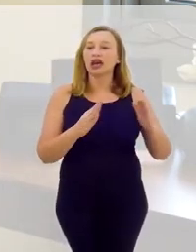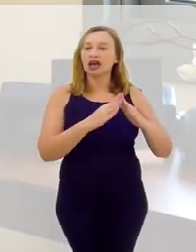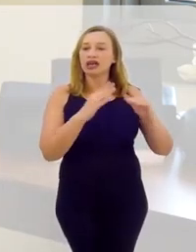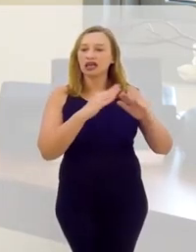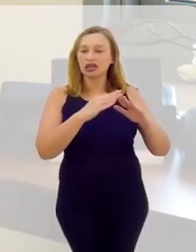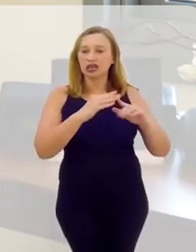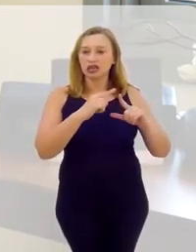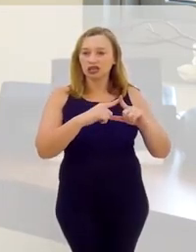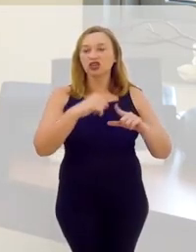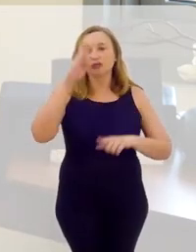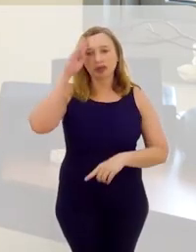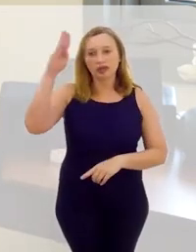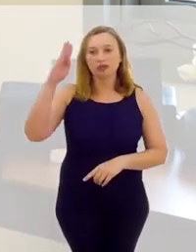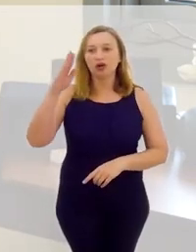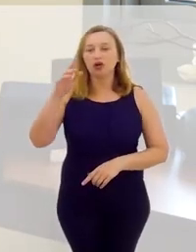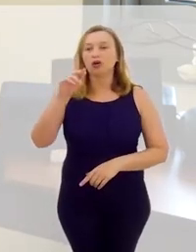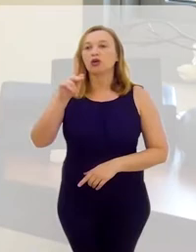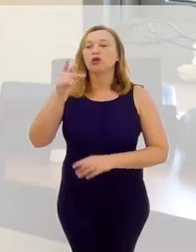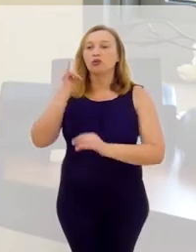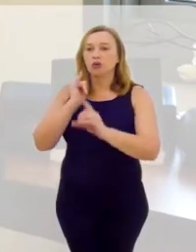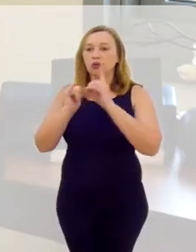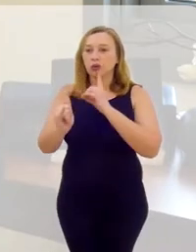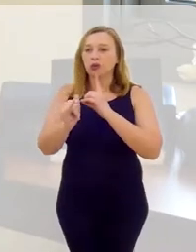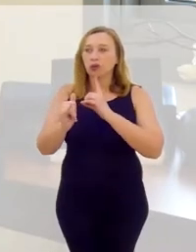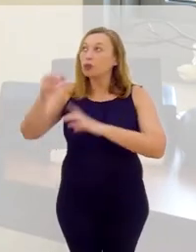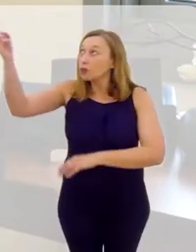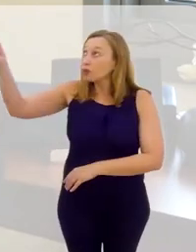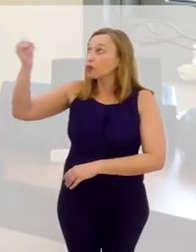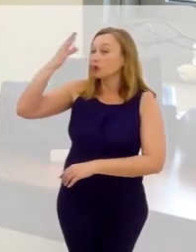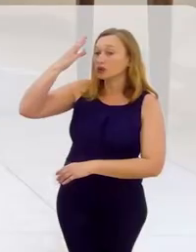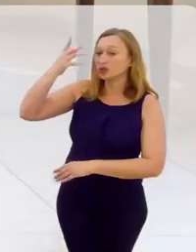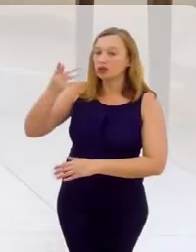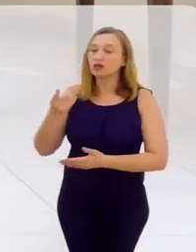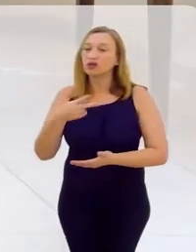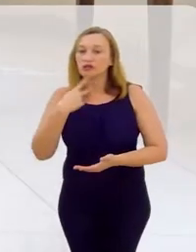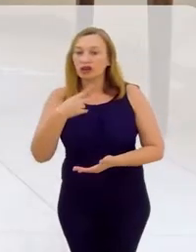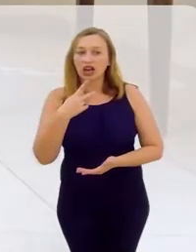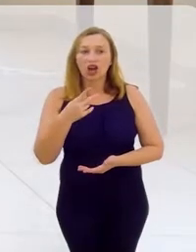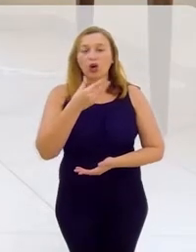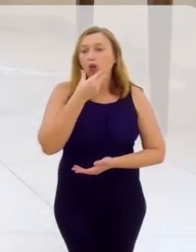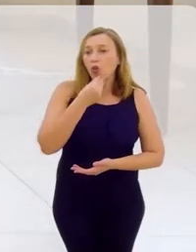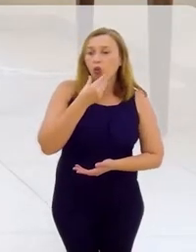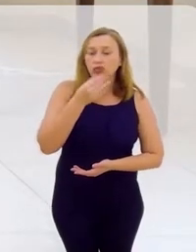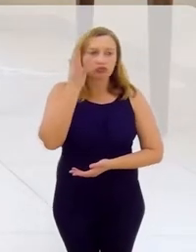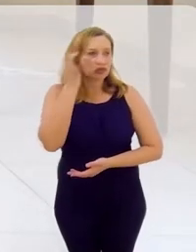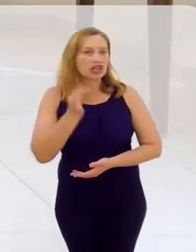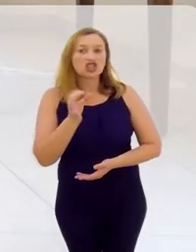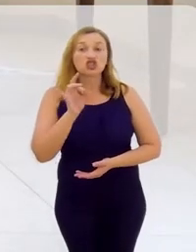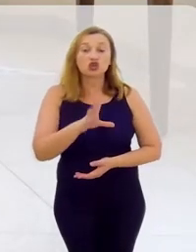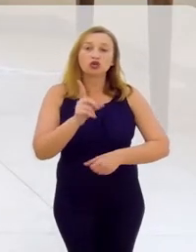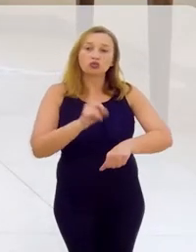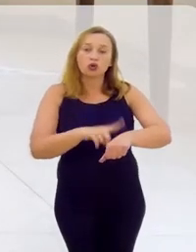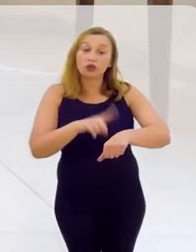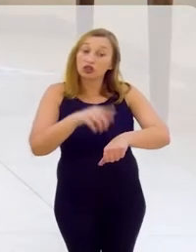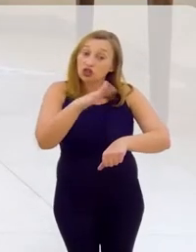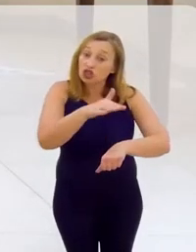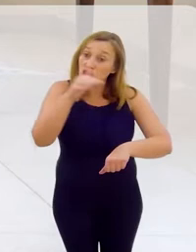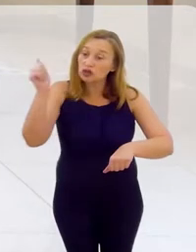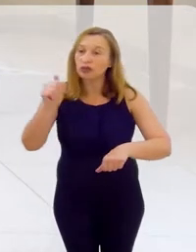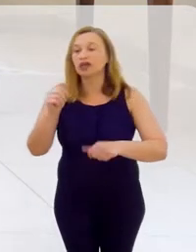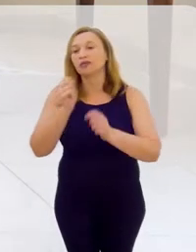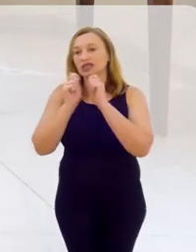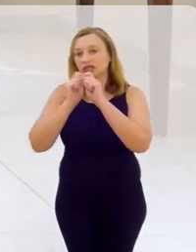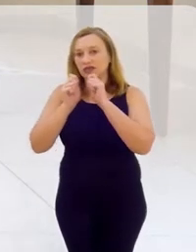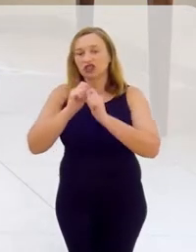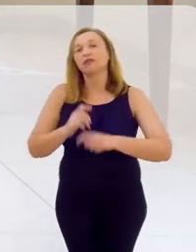sede da igreja, onde o profeta, por revelação, escolhe o bispo. Ele mesmo não está sabendo do processo. E ele só vai saber no momento